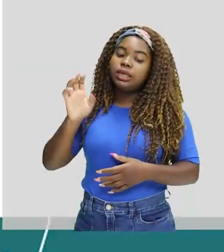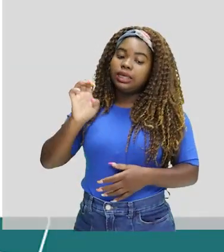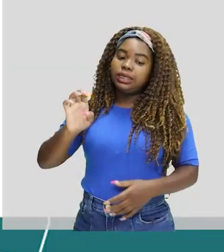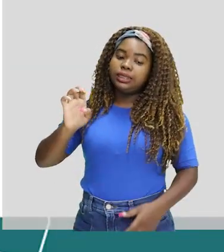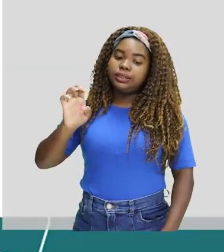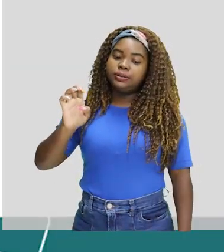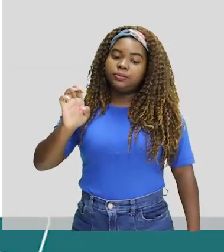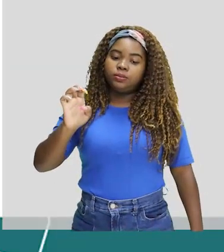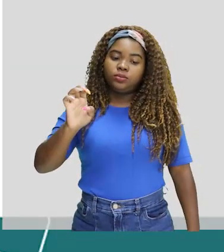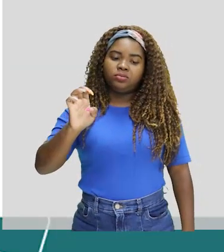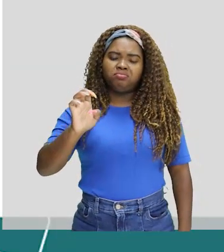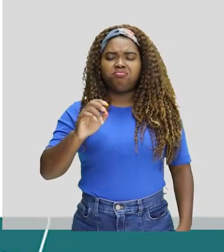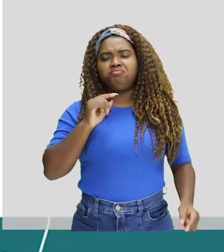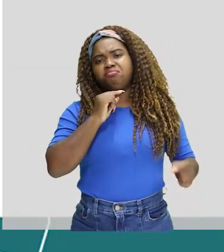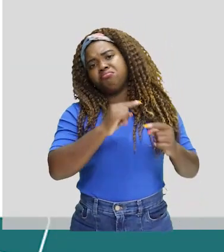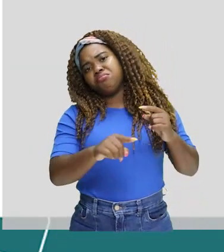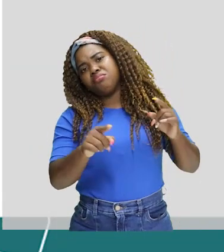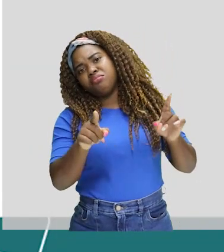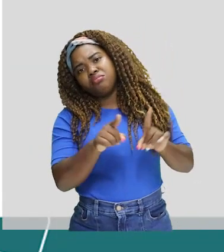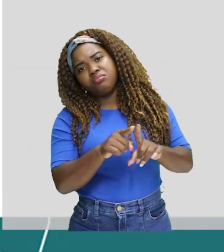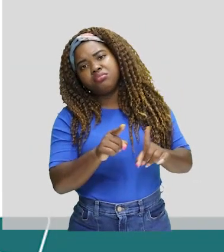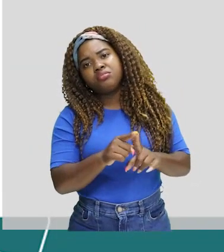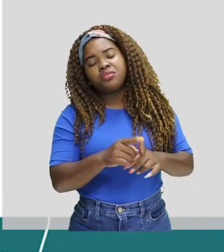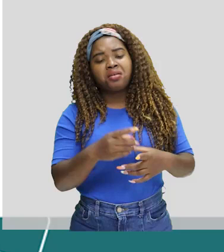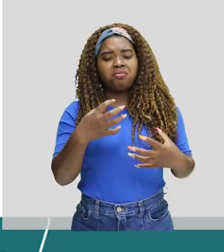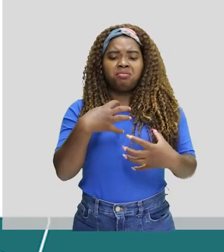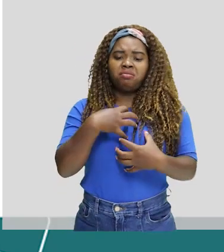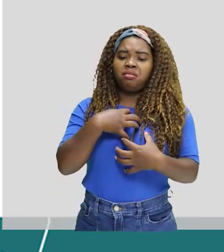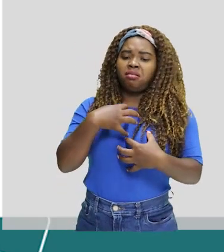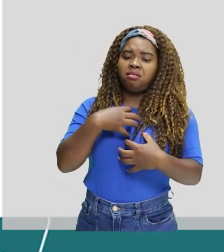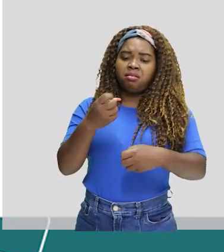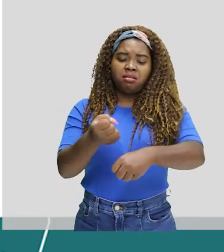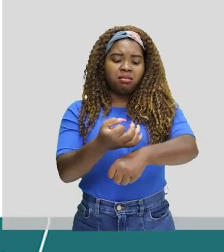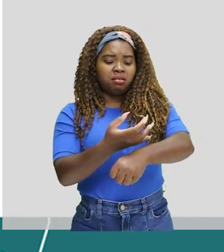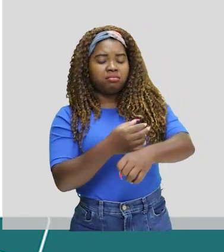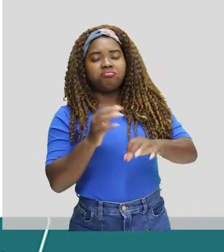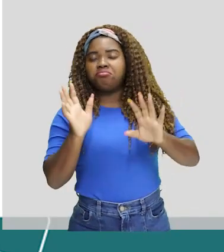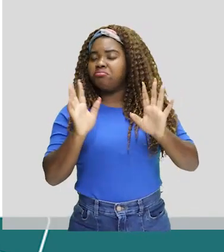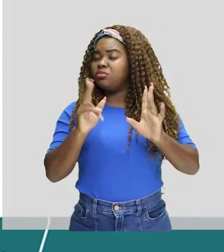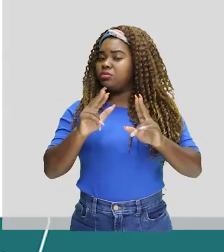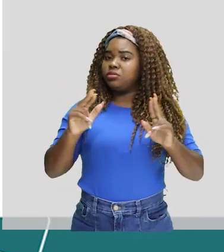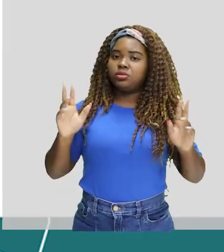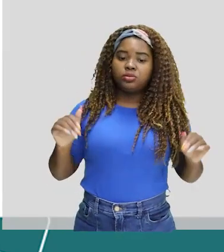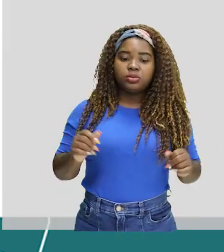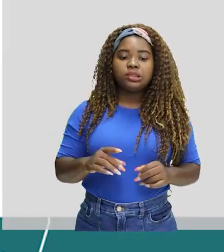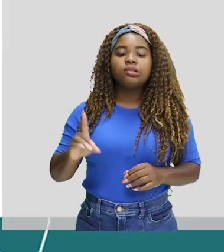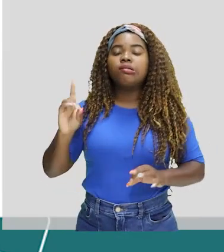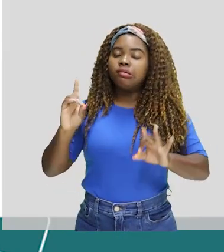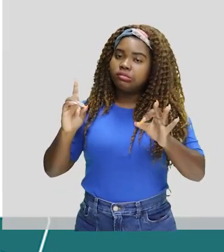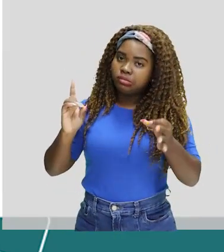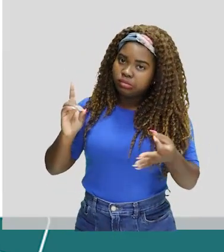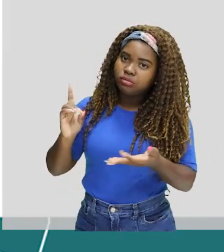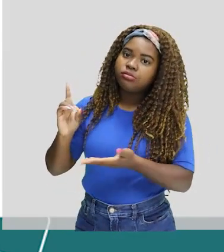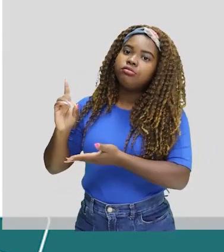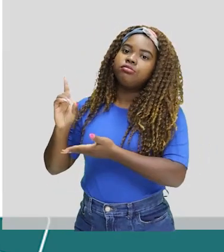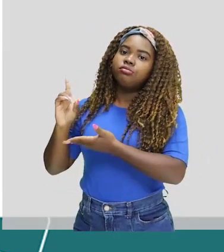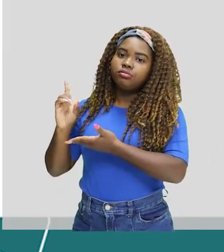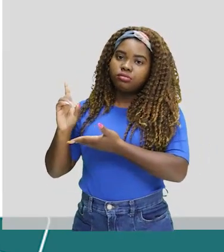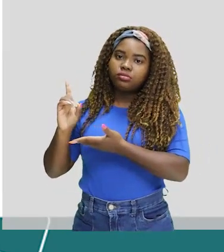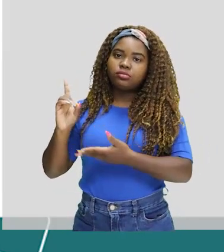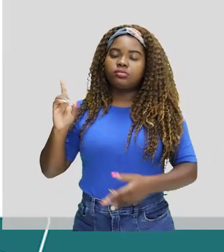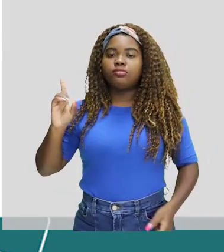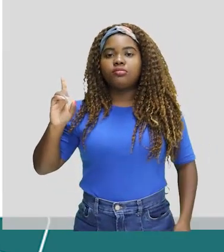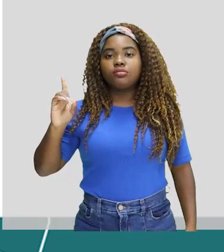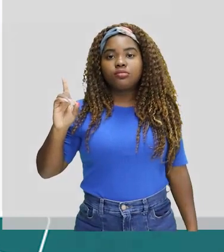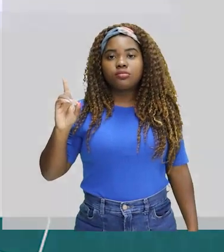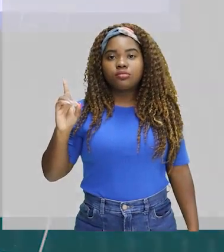de natureza passional. Não é a paixão, não é o sentimento, não é a emoção. Então, a letra D para a gente vai ficar aqui como a nossa